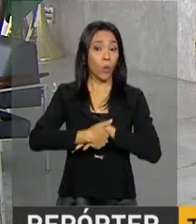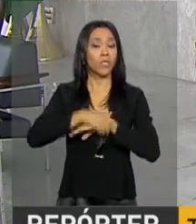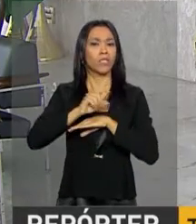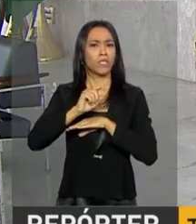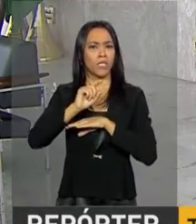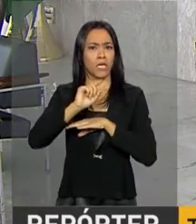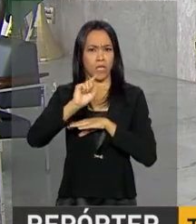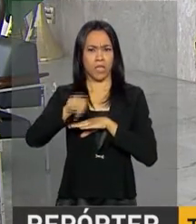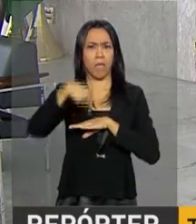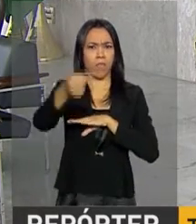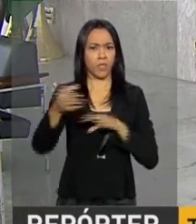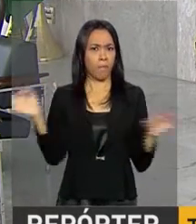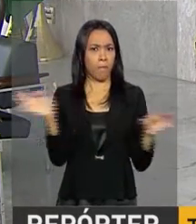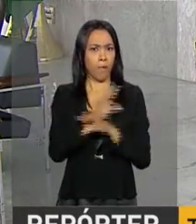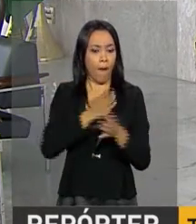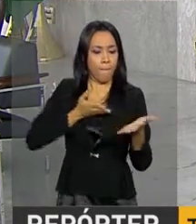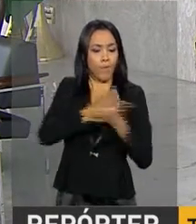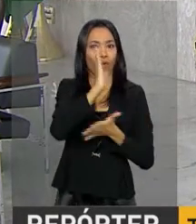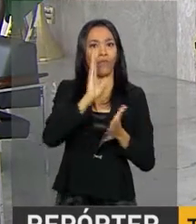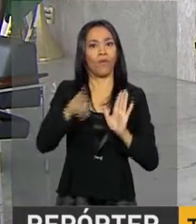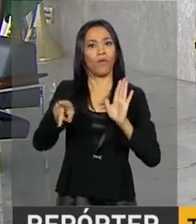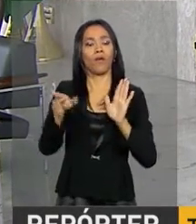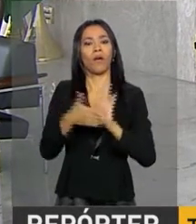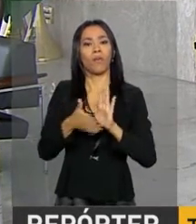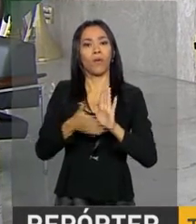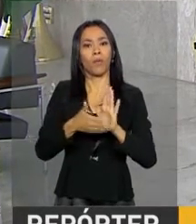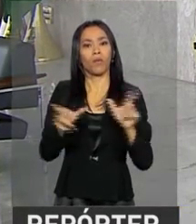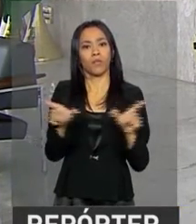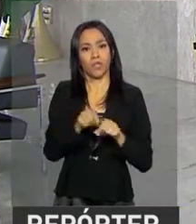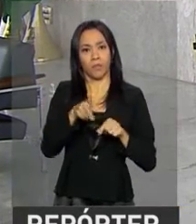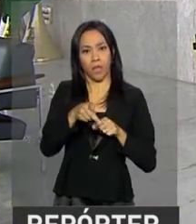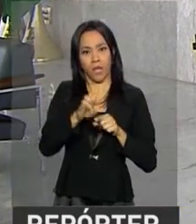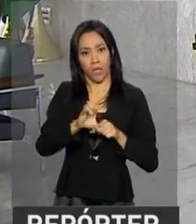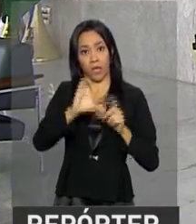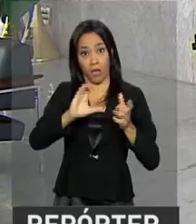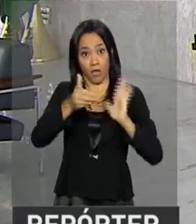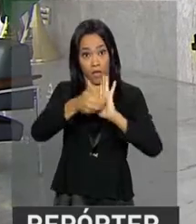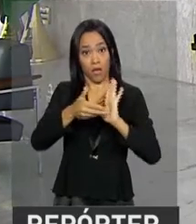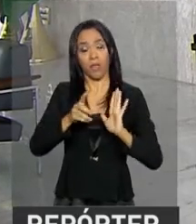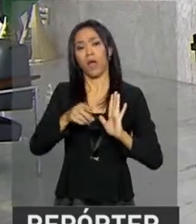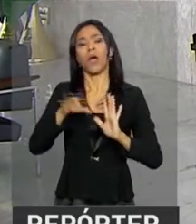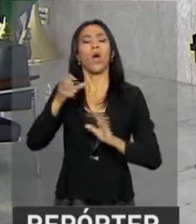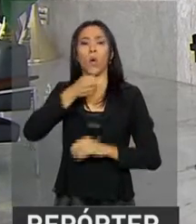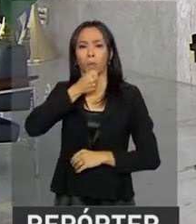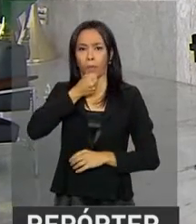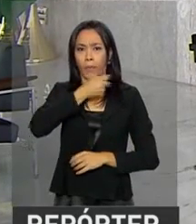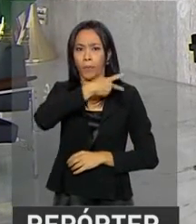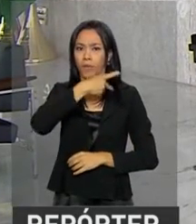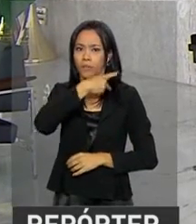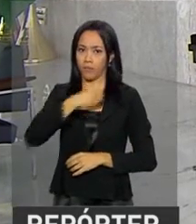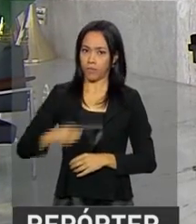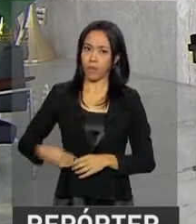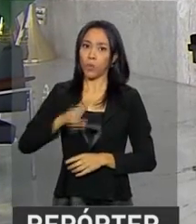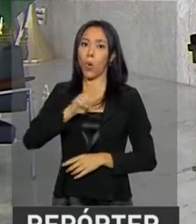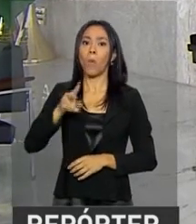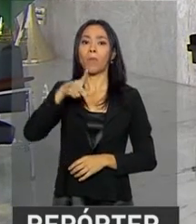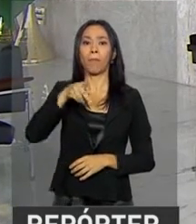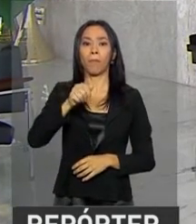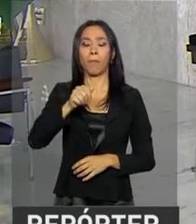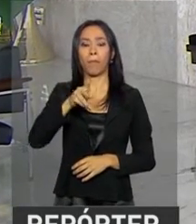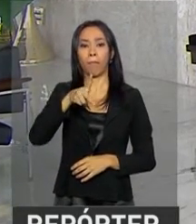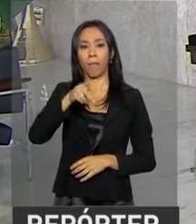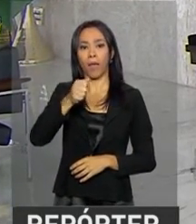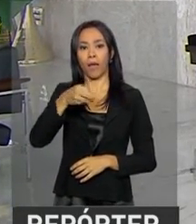da aprovação da pec que limita os gastos públicos na câmara dos deputados o porta voz da presidência da república alexandre para ela conversou com jornalistas